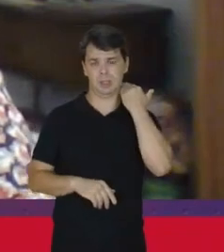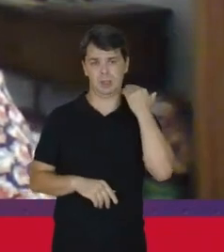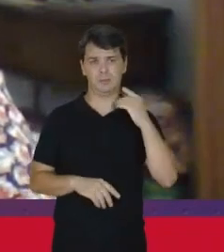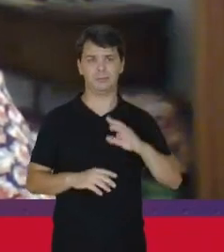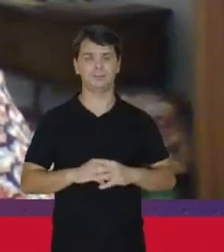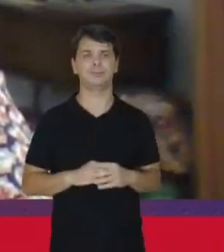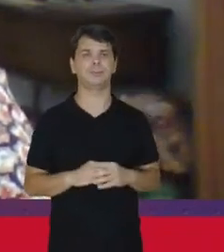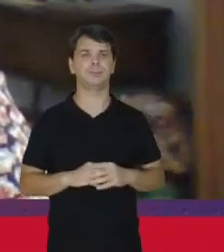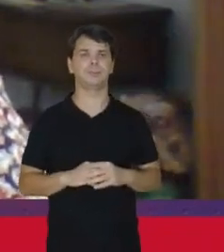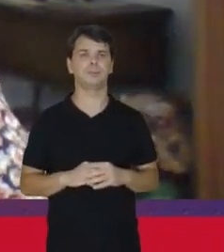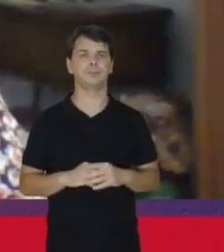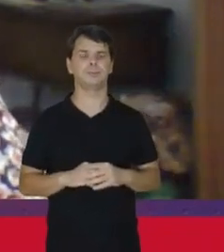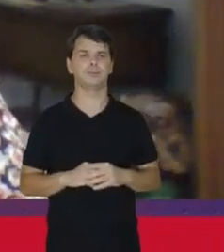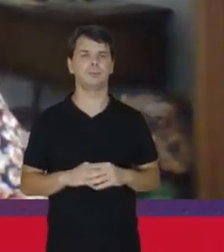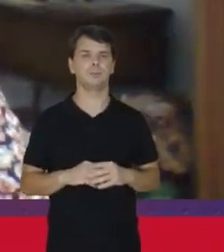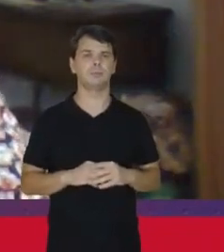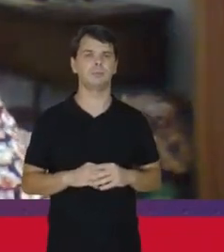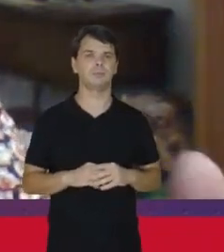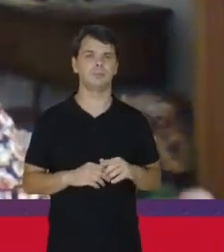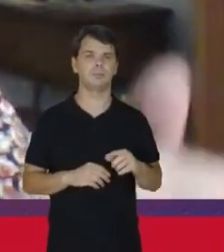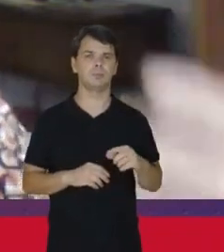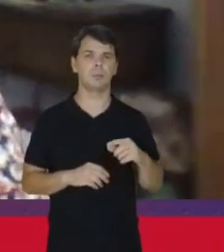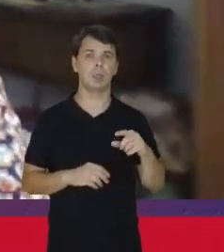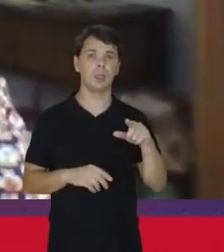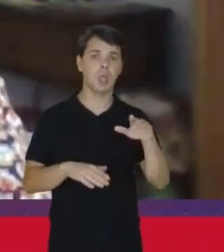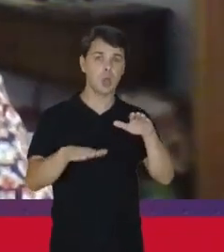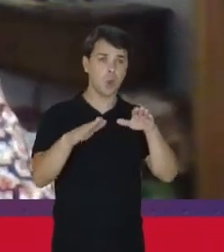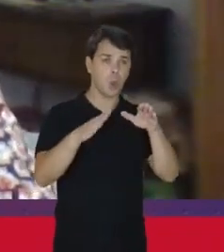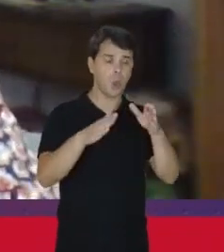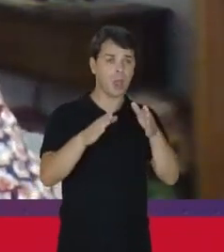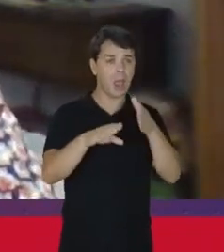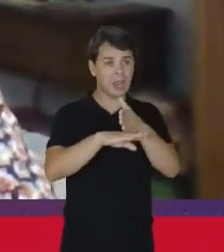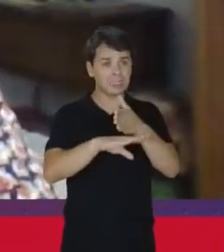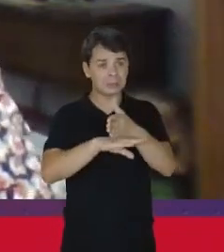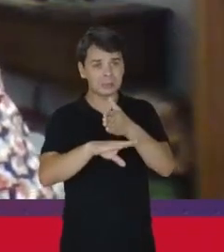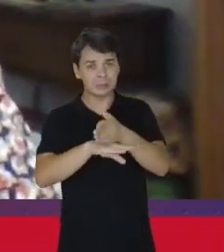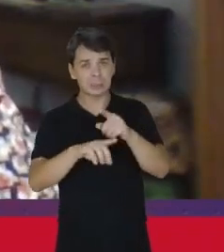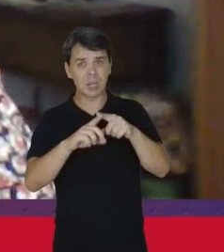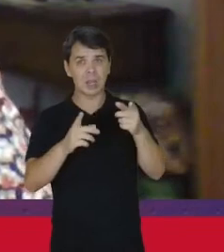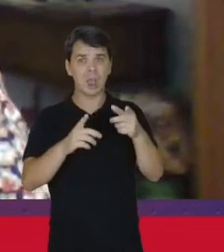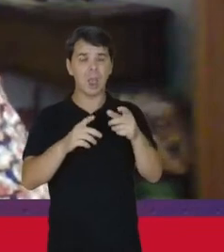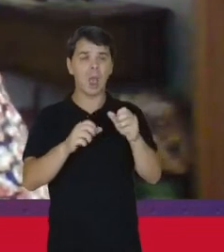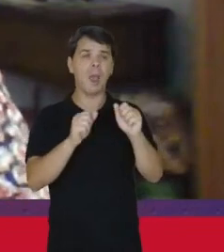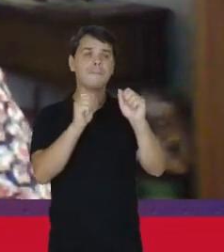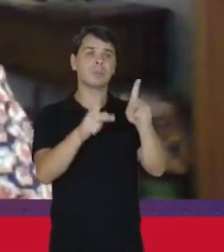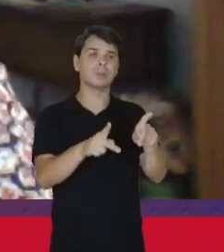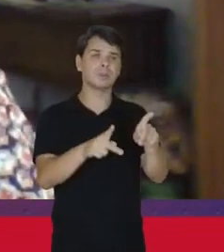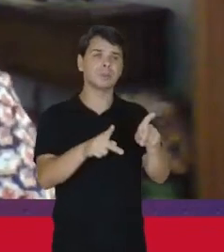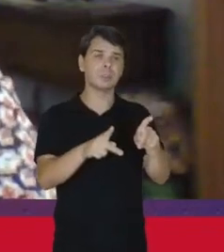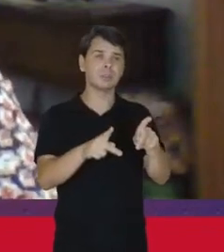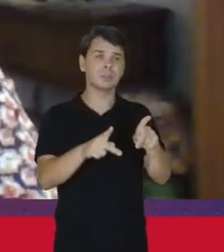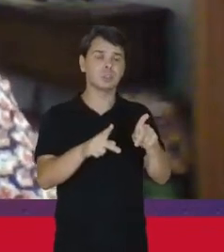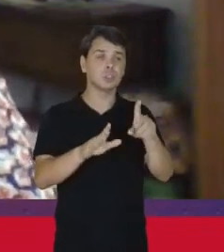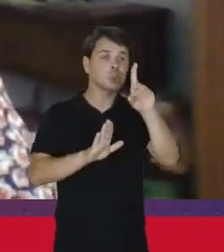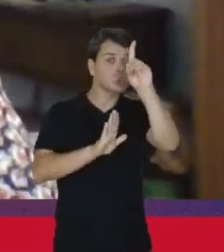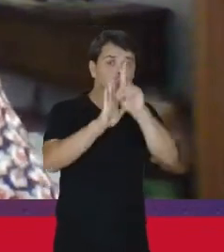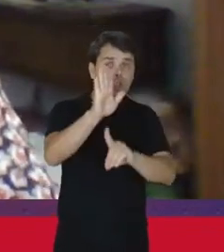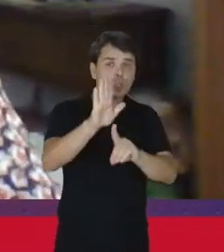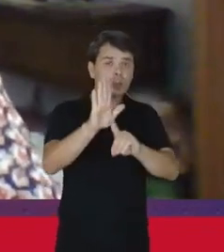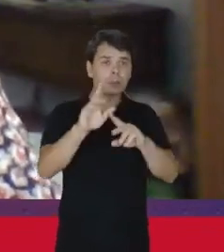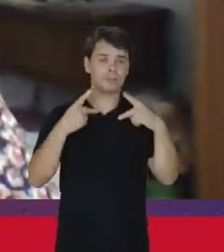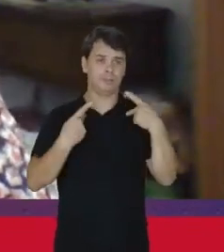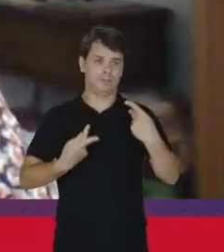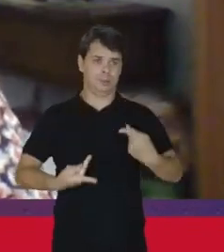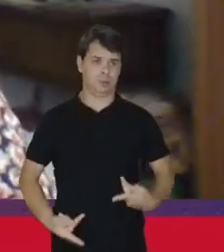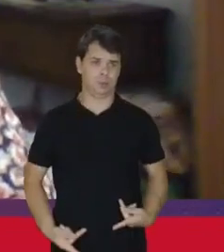Então, sem dúvida nenhuma, o acesso à aposentadoria é uma questão de dignidade à